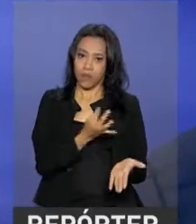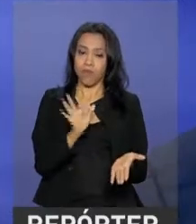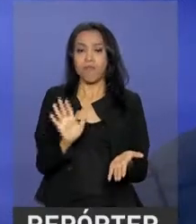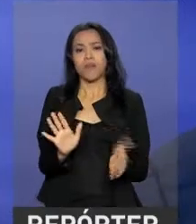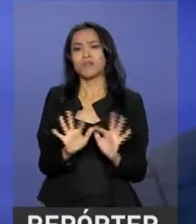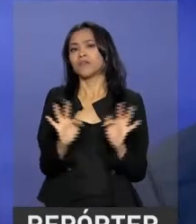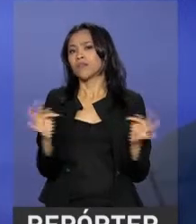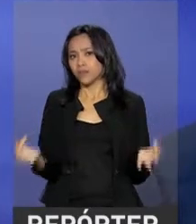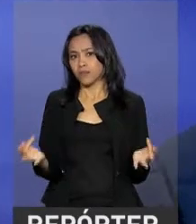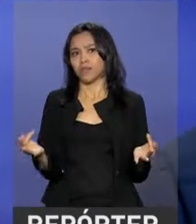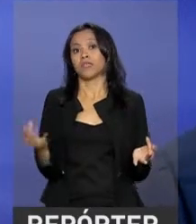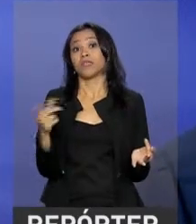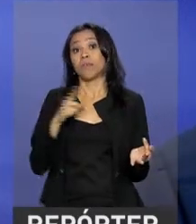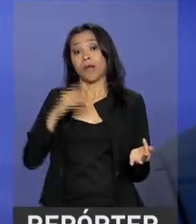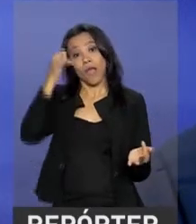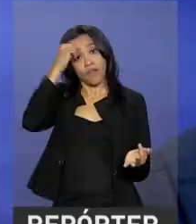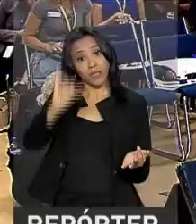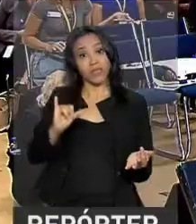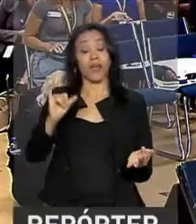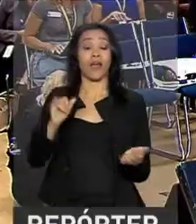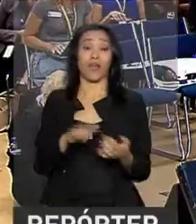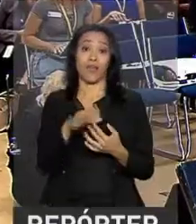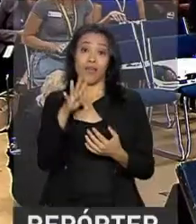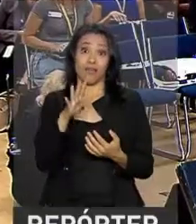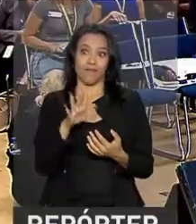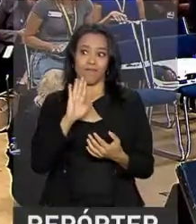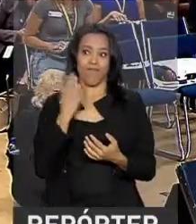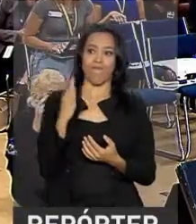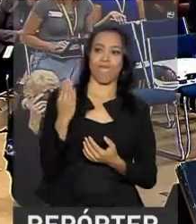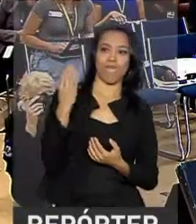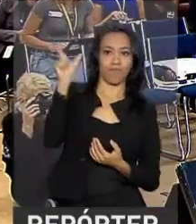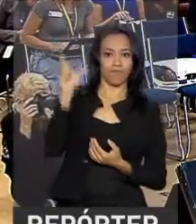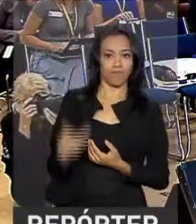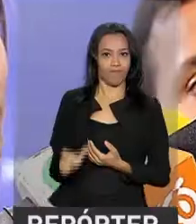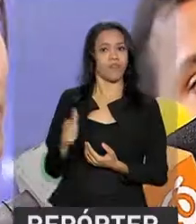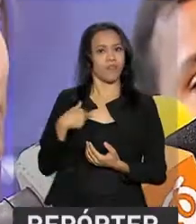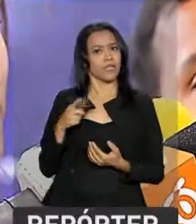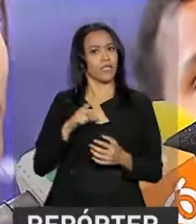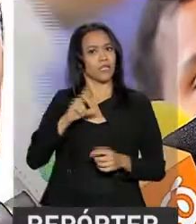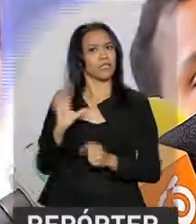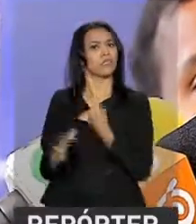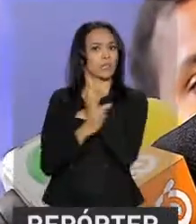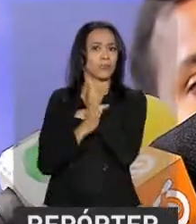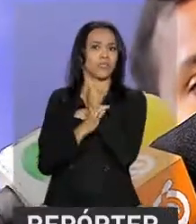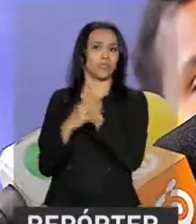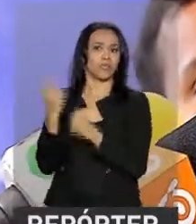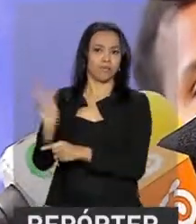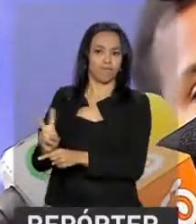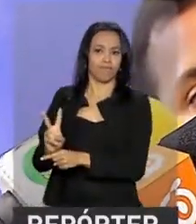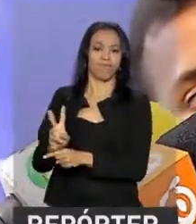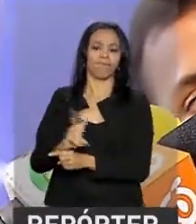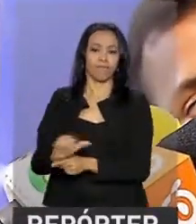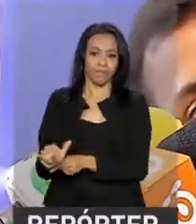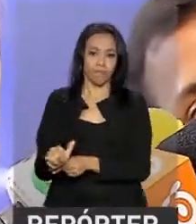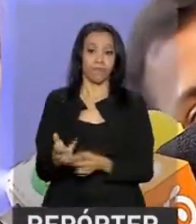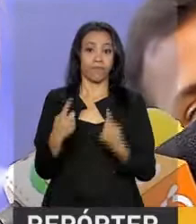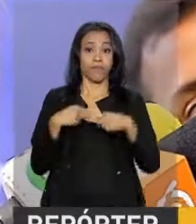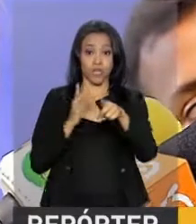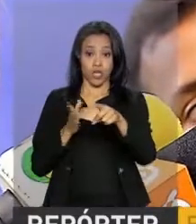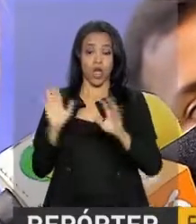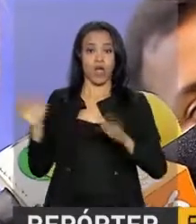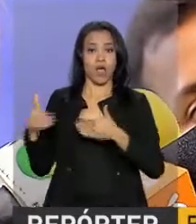é simplificado para evitar fraude a segurança também será reforçada já estivemos com a direção da polícia federal